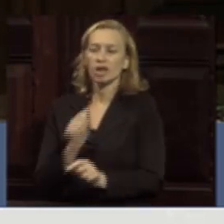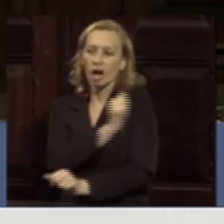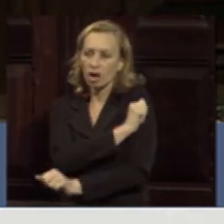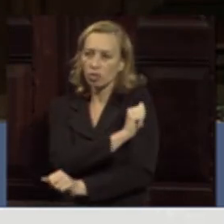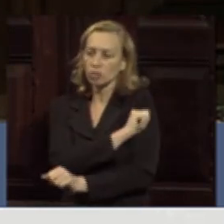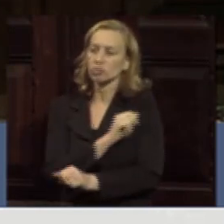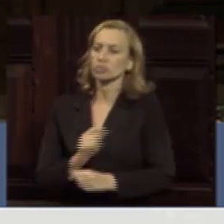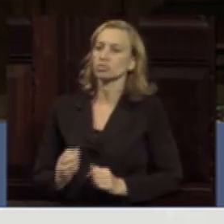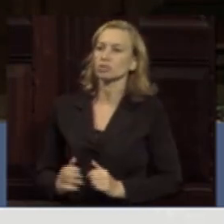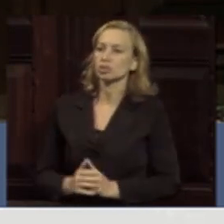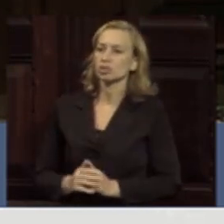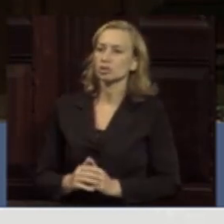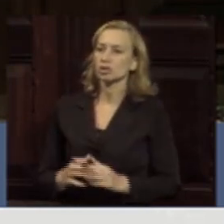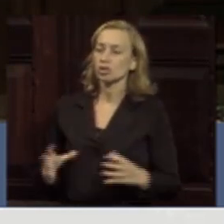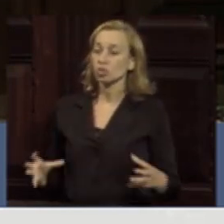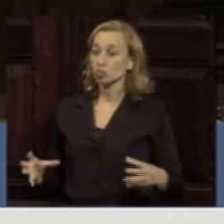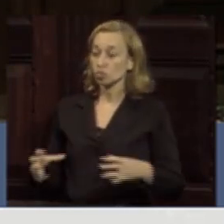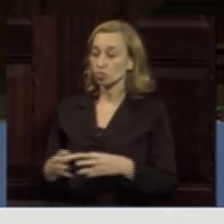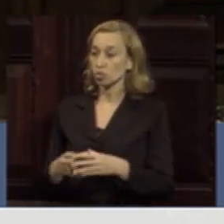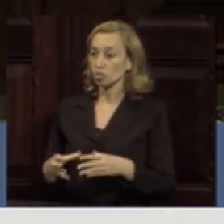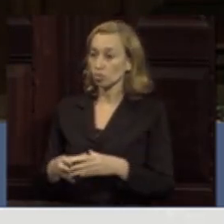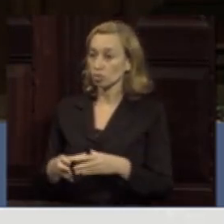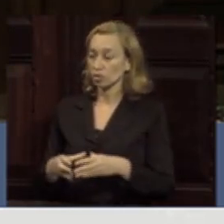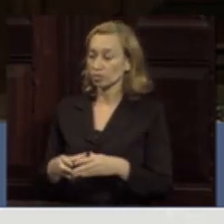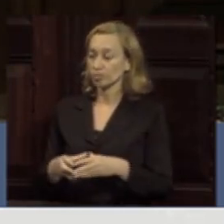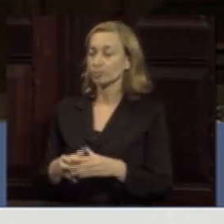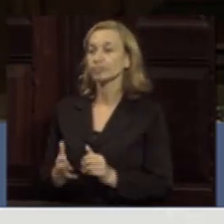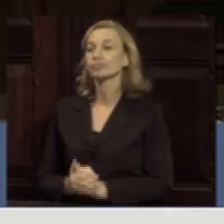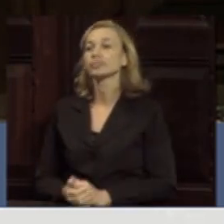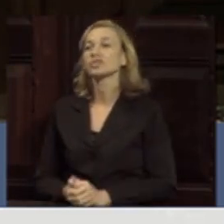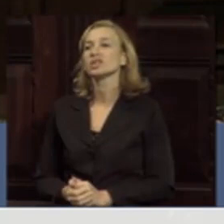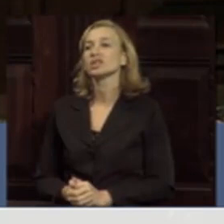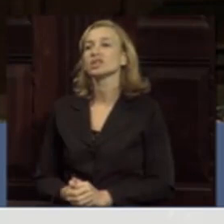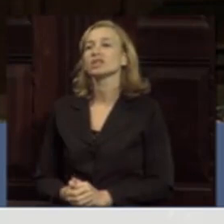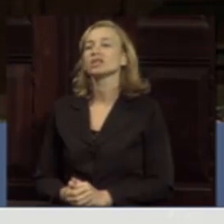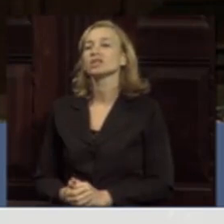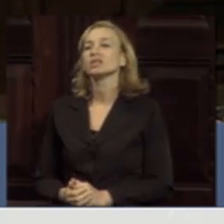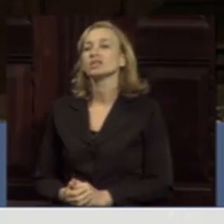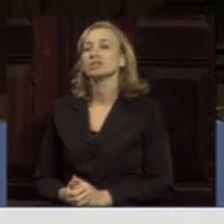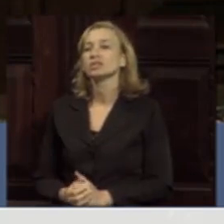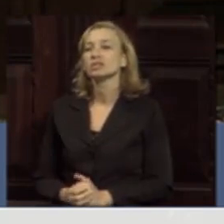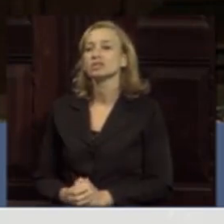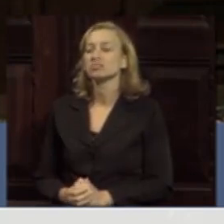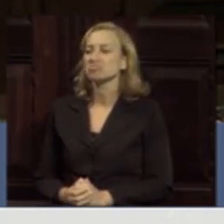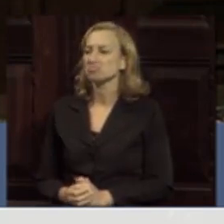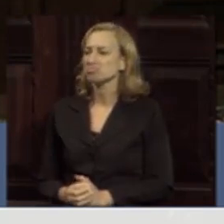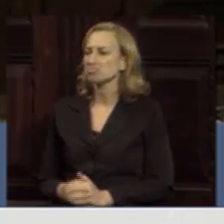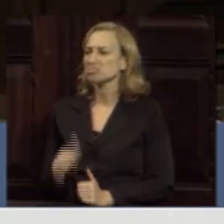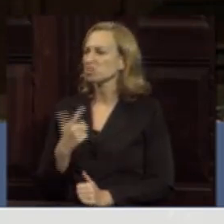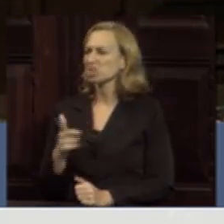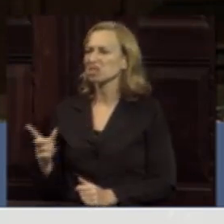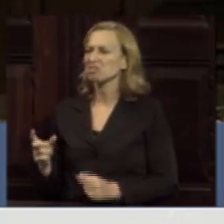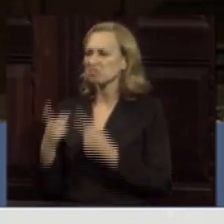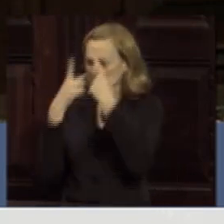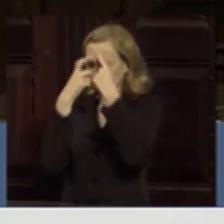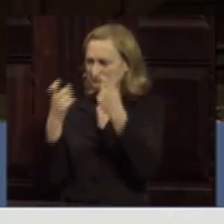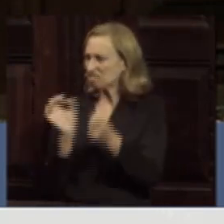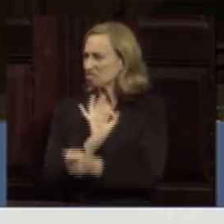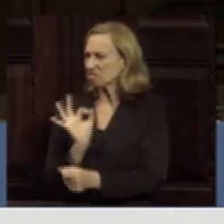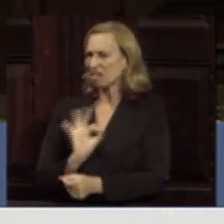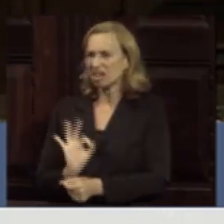professores, fizeram um ato pacífico, sem agressões,